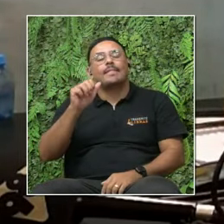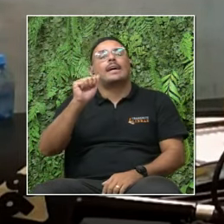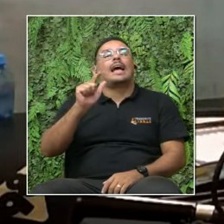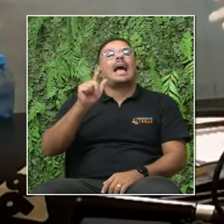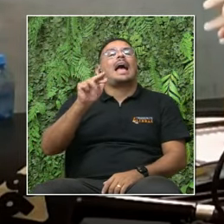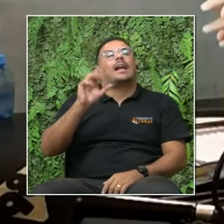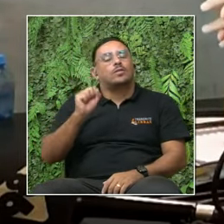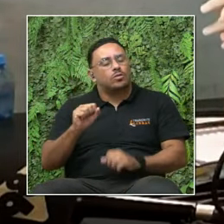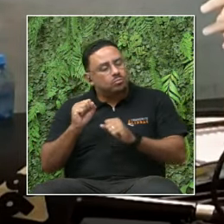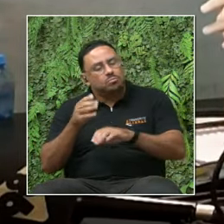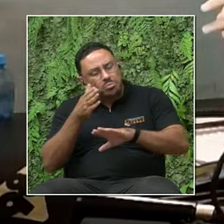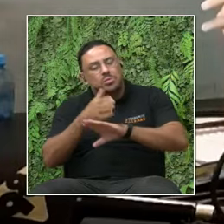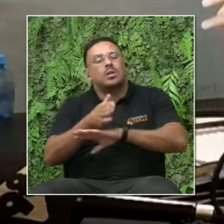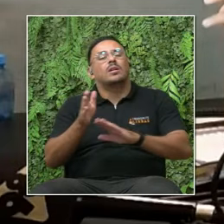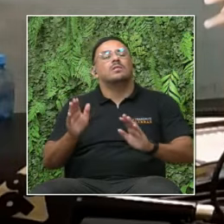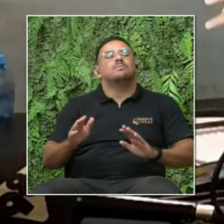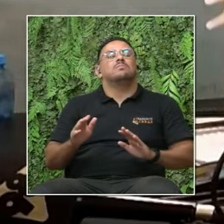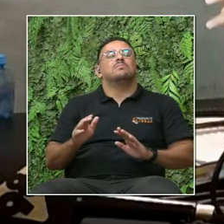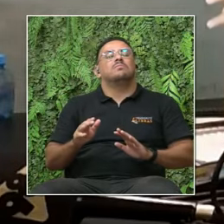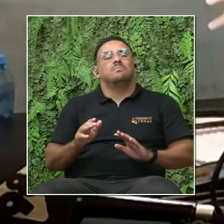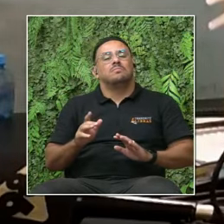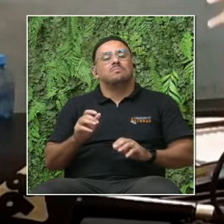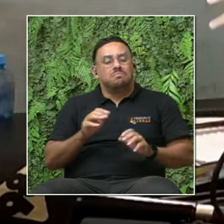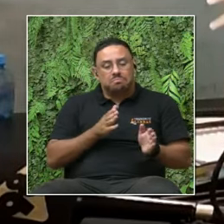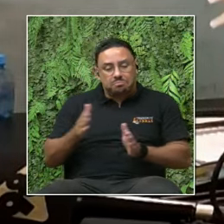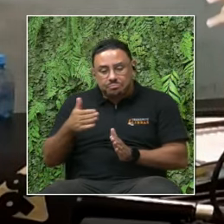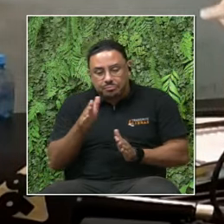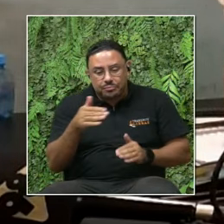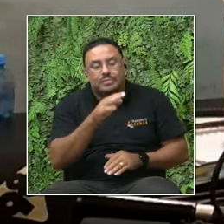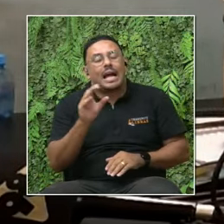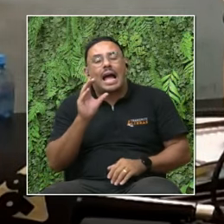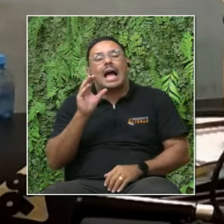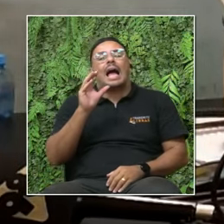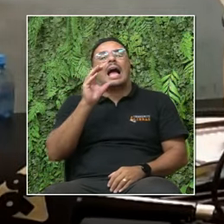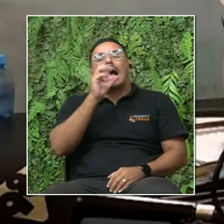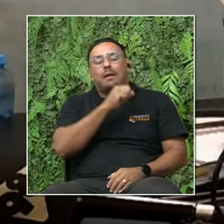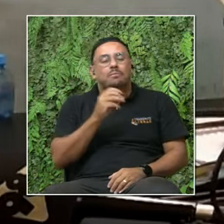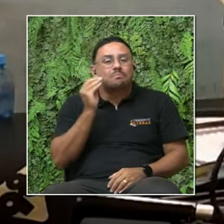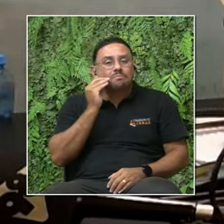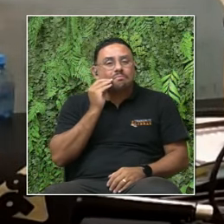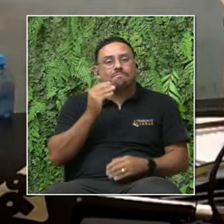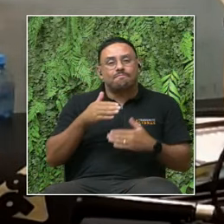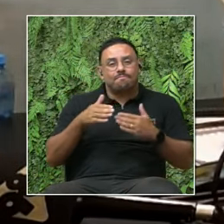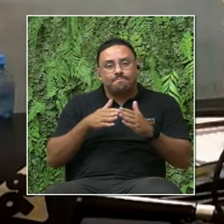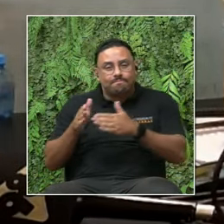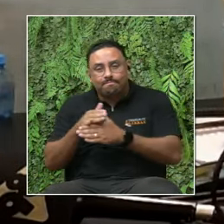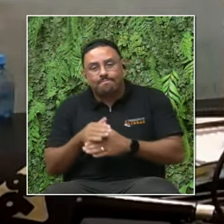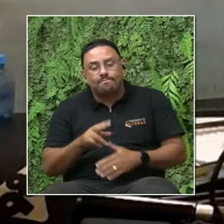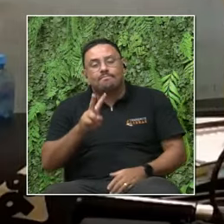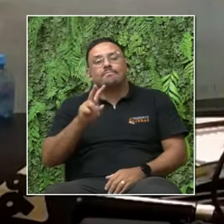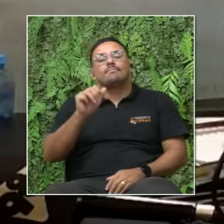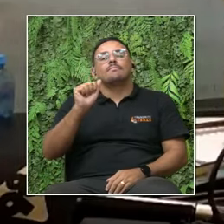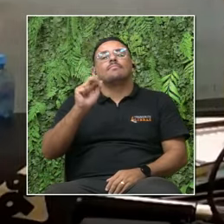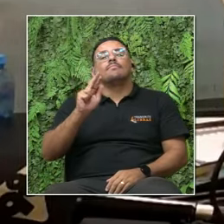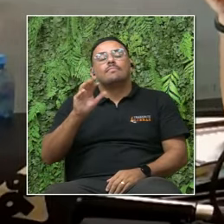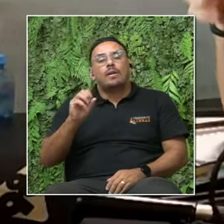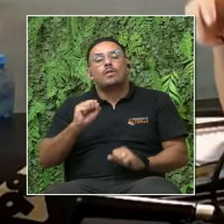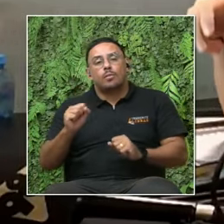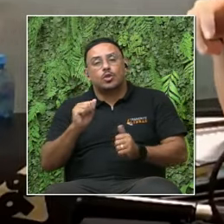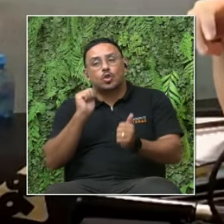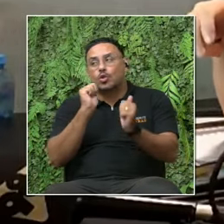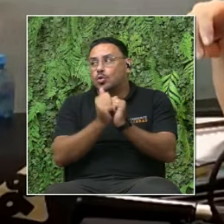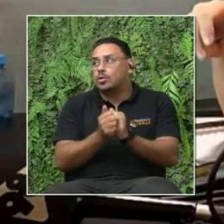um jogador que pode entrar para aprontar para cima da Defesa do Cruzeiro tentar quebrar essas linhas o próprio vgas pode ser um